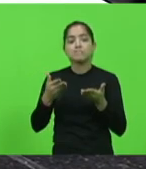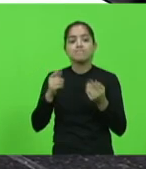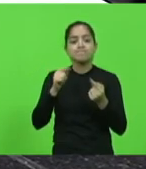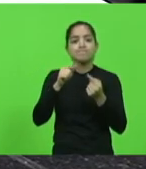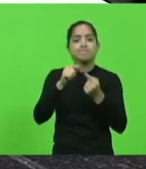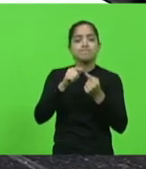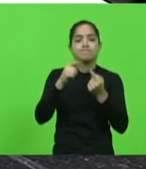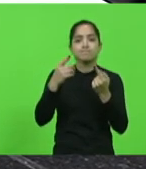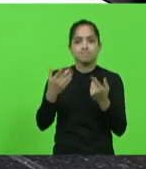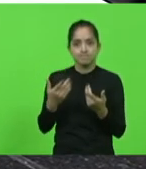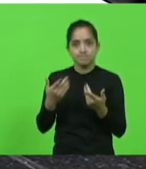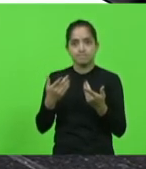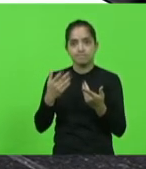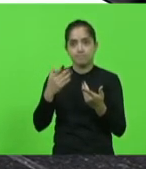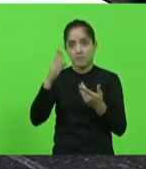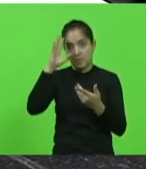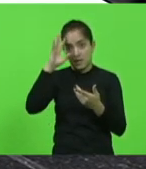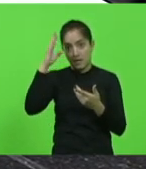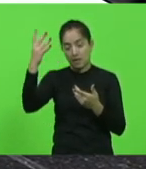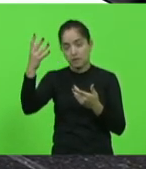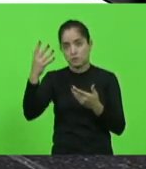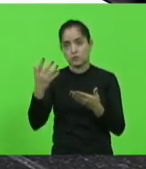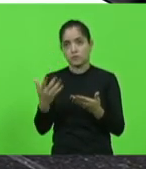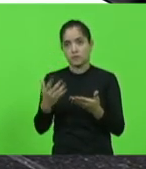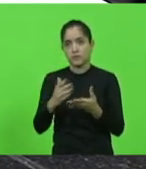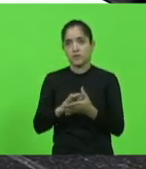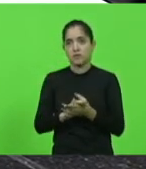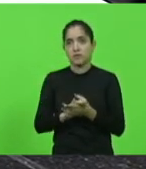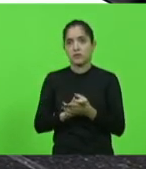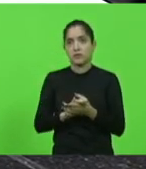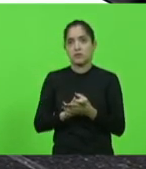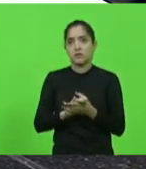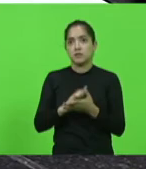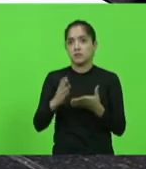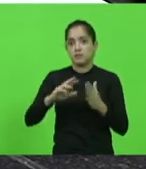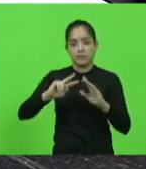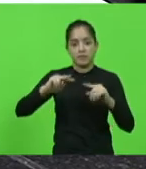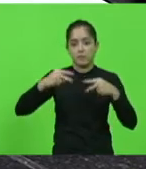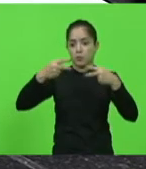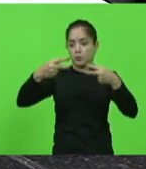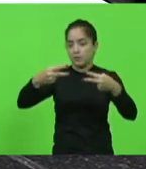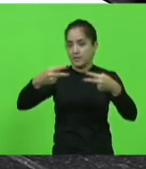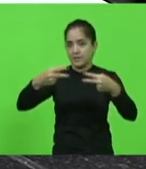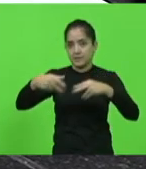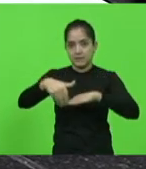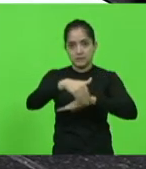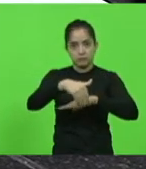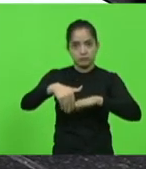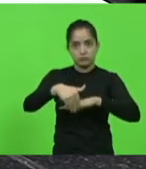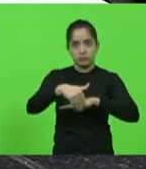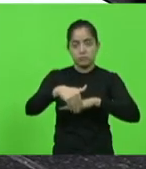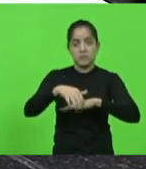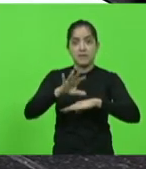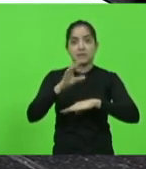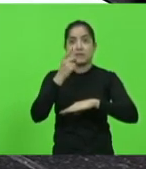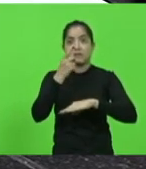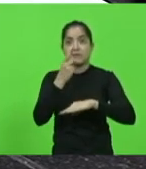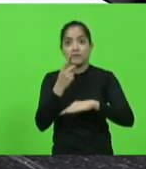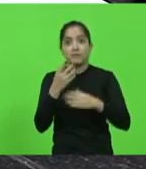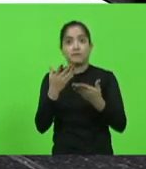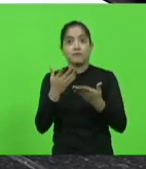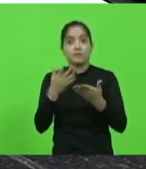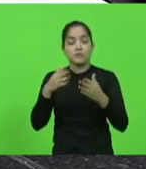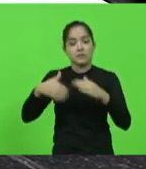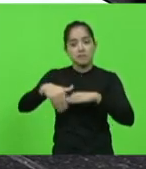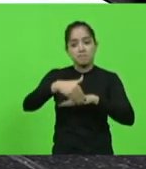solução para a nossa BR-470. Não estamos nem falando da duplicação até, nós estamos falando da manutenção